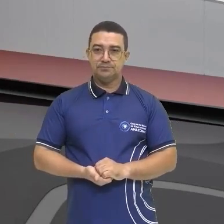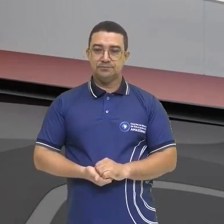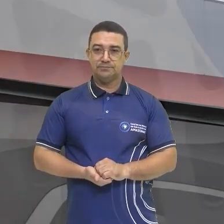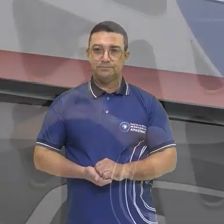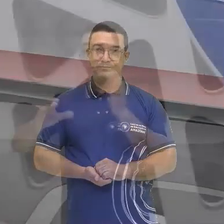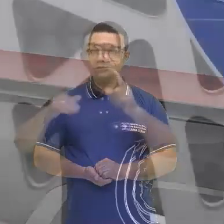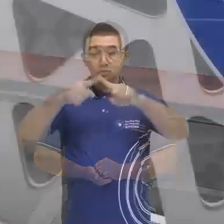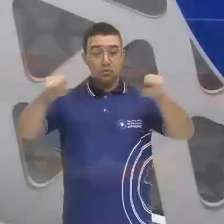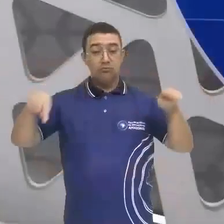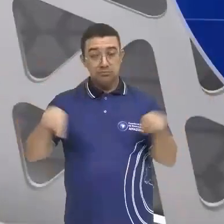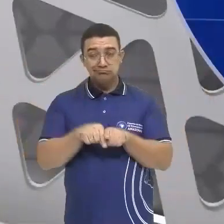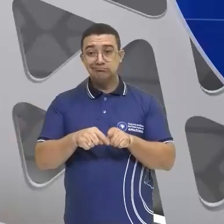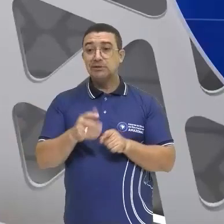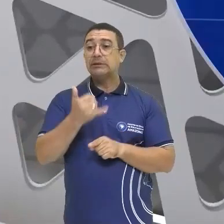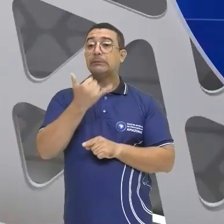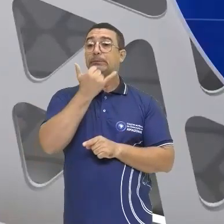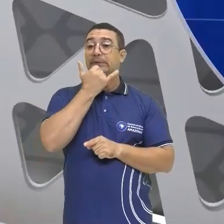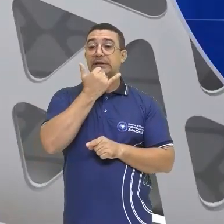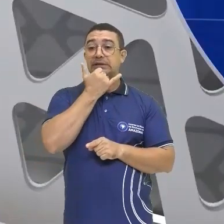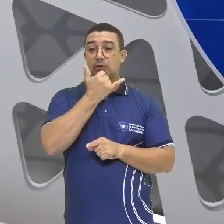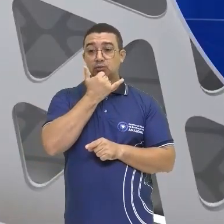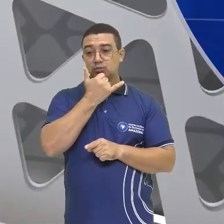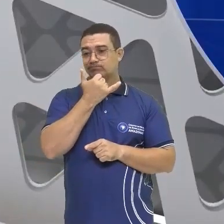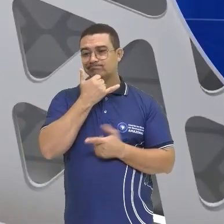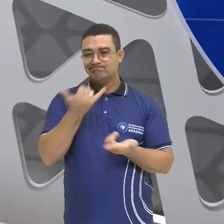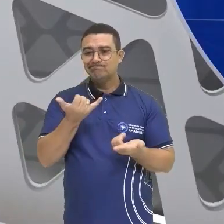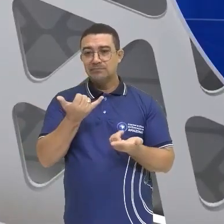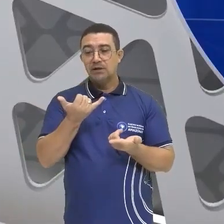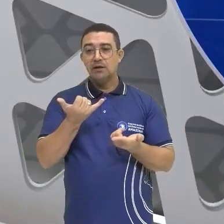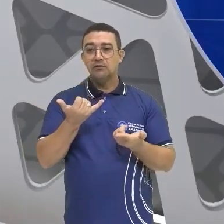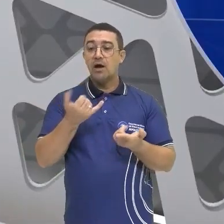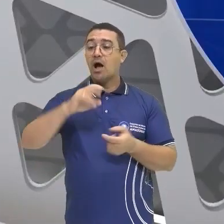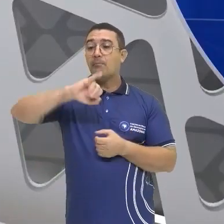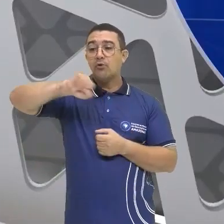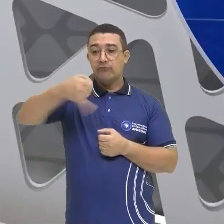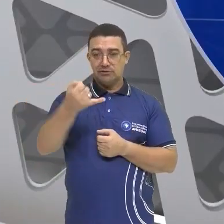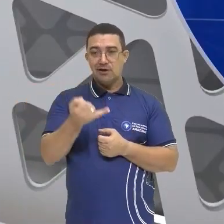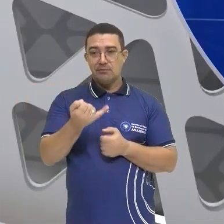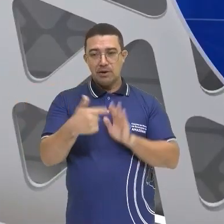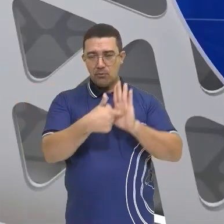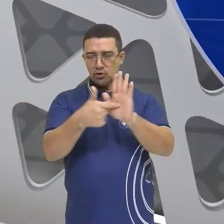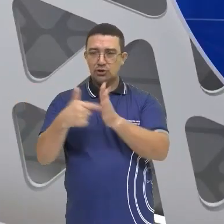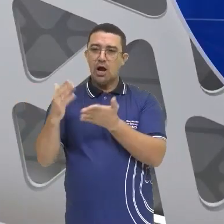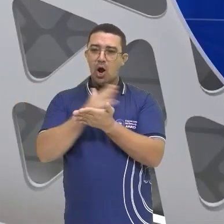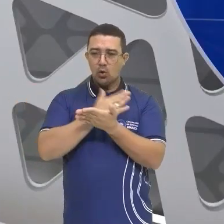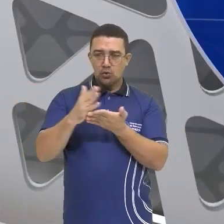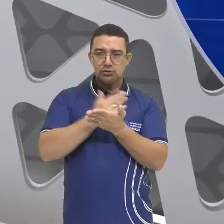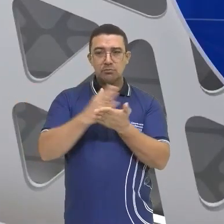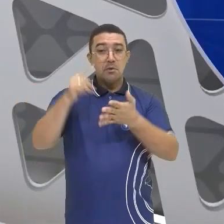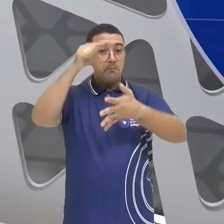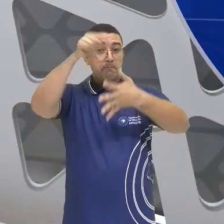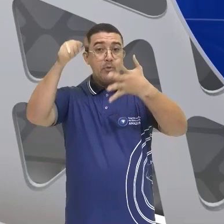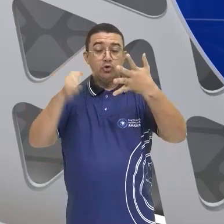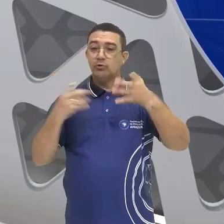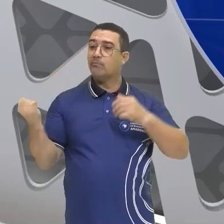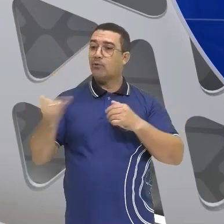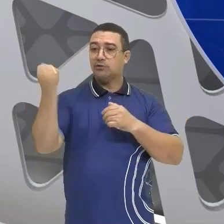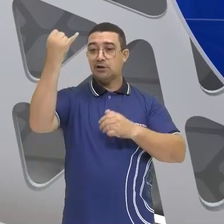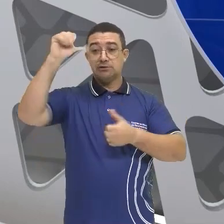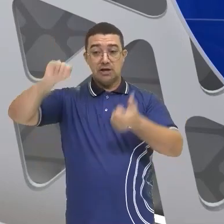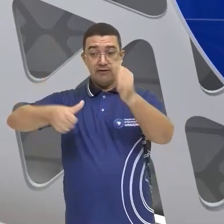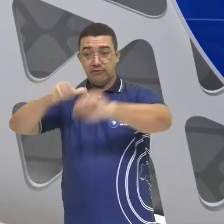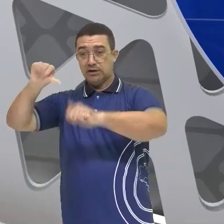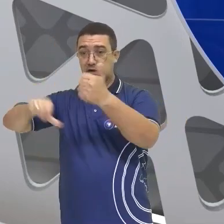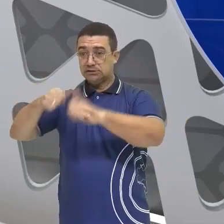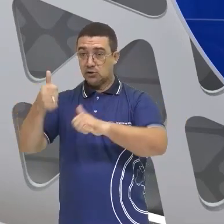econômico, certo? Vou aproveitar esse tempo para destacar alguns pontos importantes da avaliação de vocês. Primeiro é